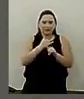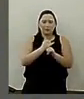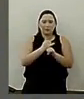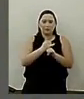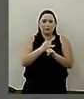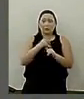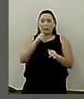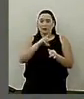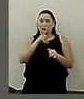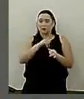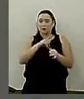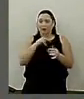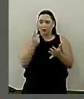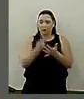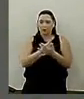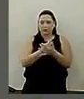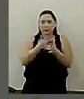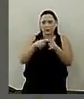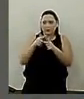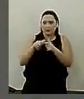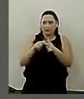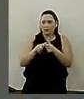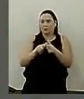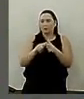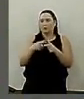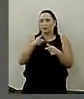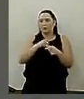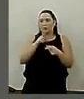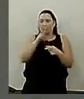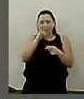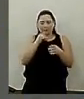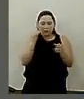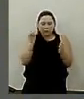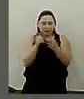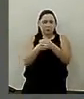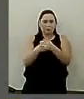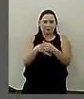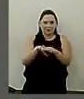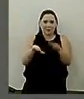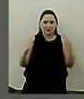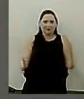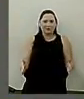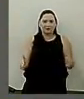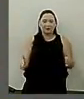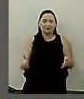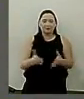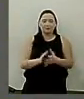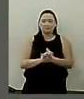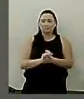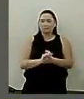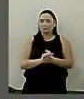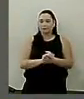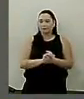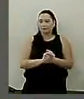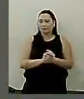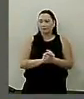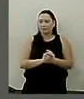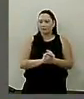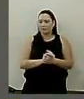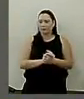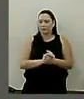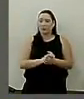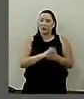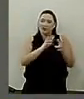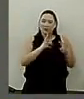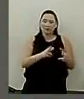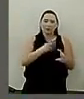tudo quanto é lado, já vai e se esconde debaixo da mesa, igual os gatos, igual as cadelinhas e